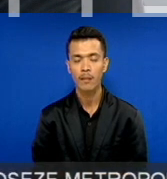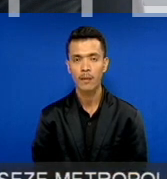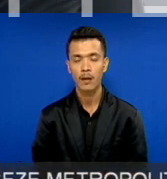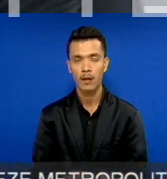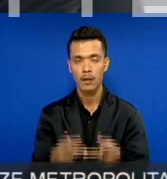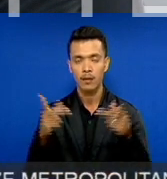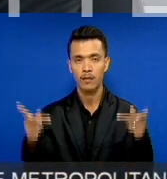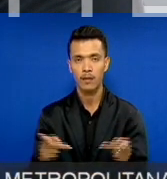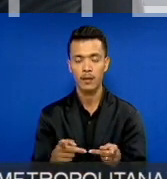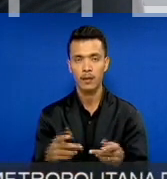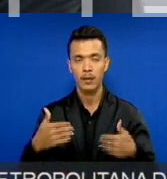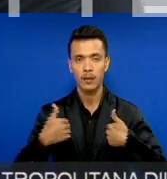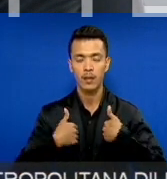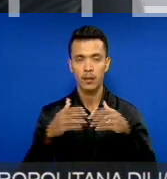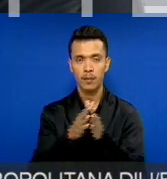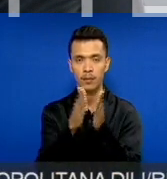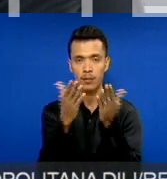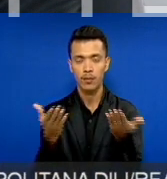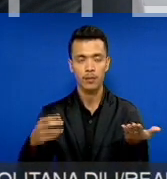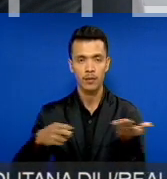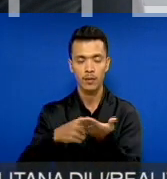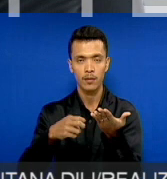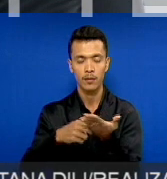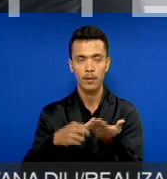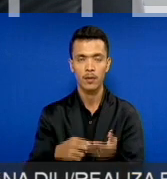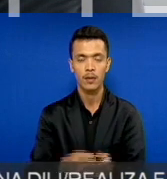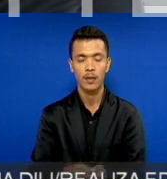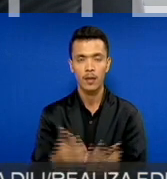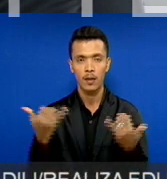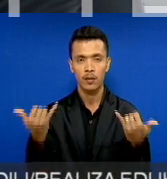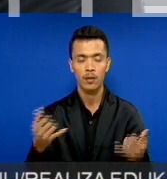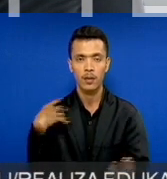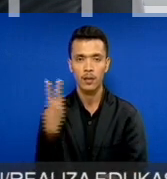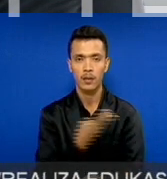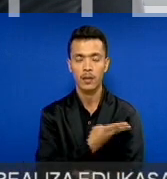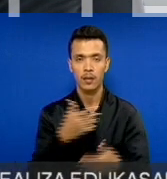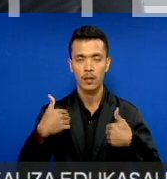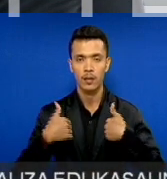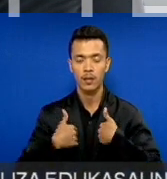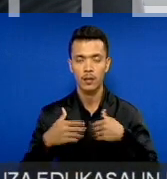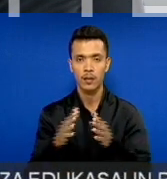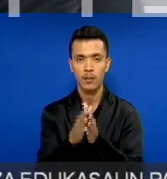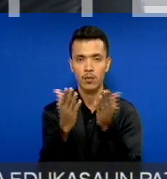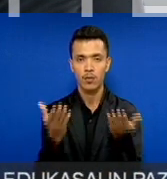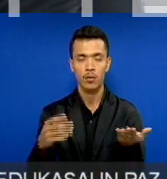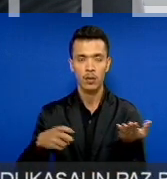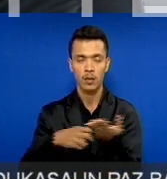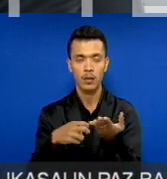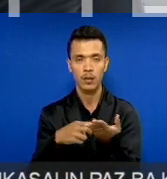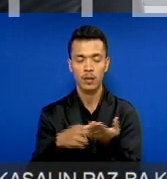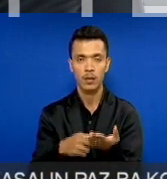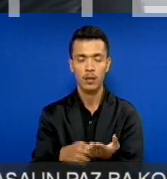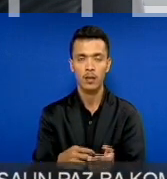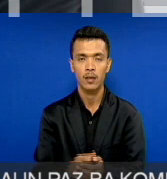página, e a caderneta na raça. Neste momento, ita iha caderneta ida ho